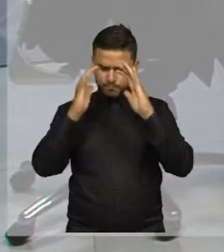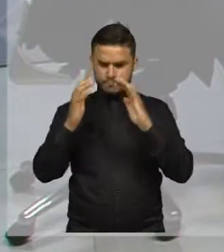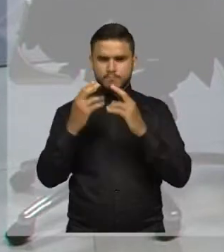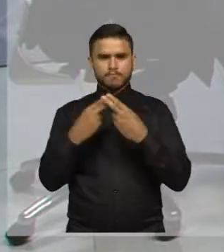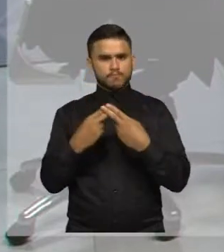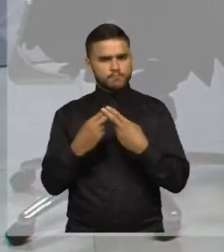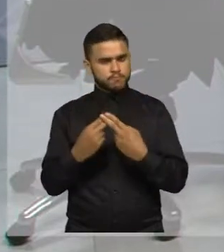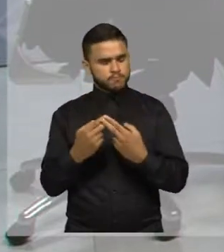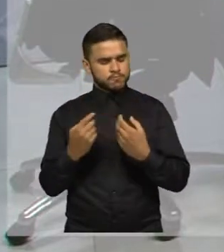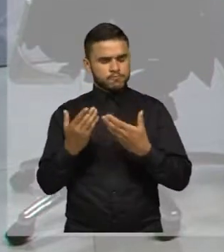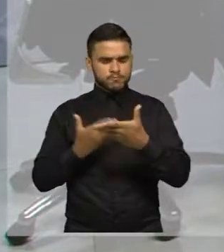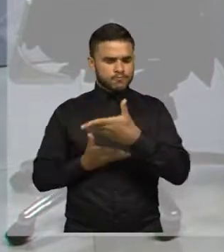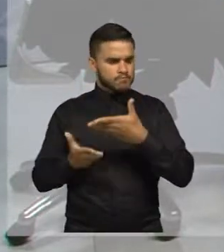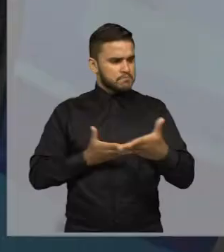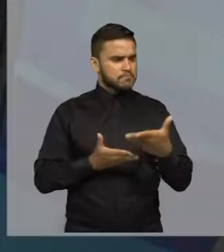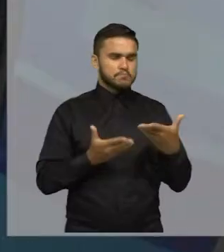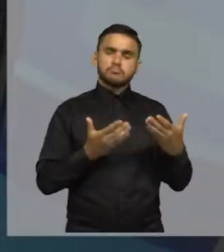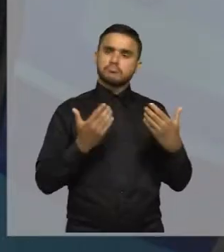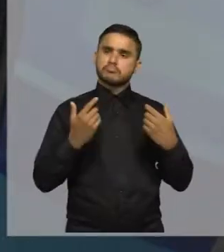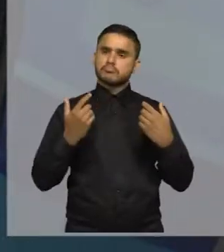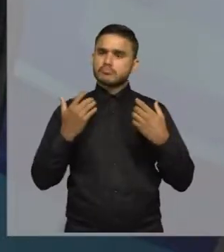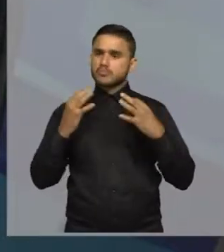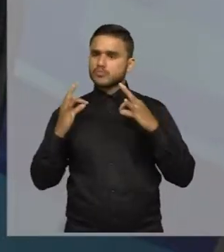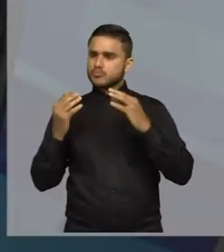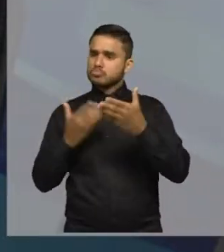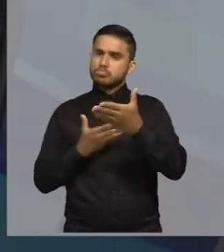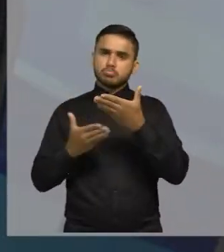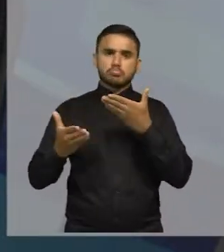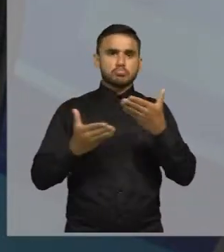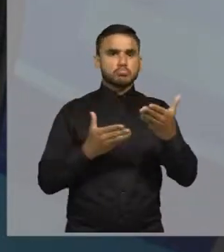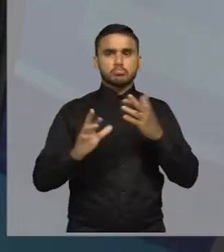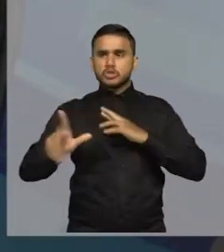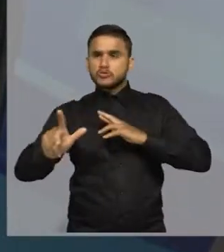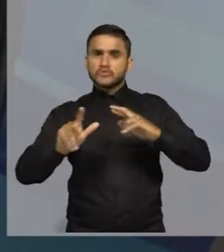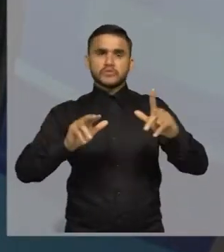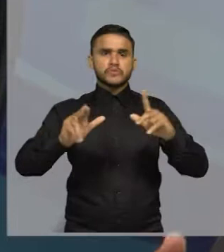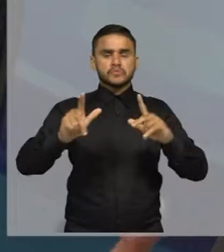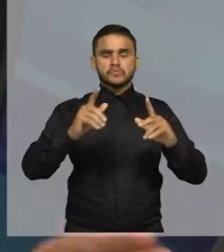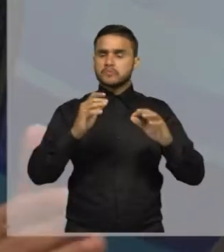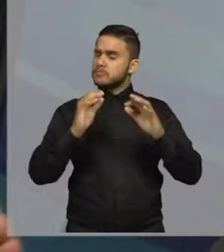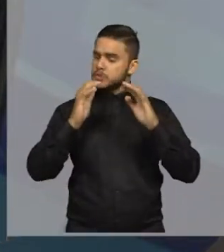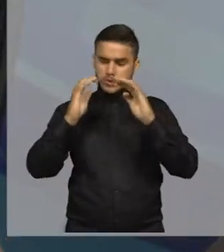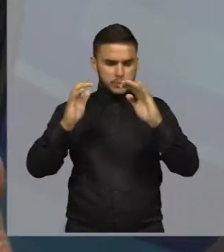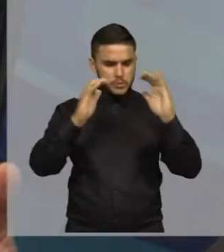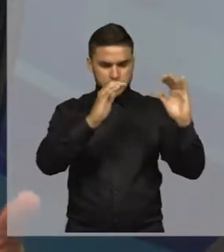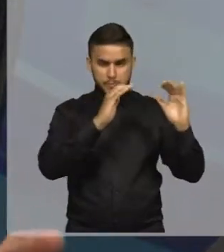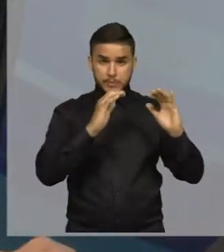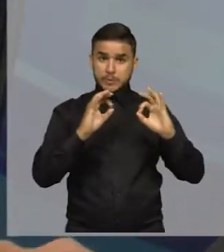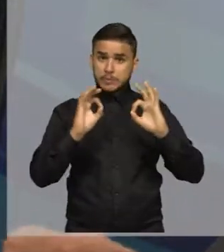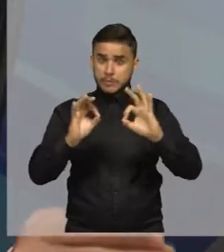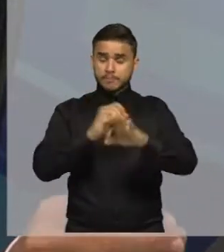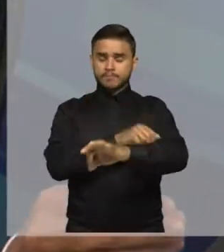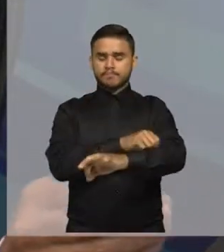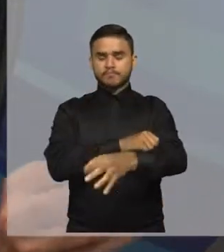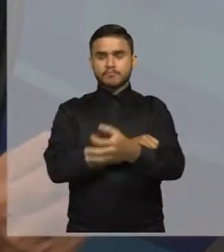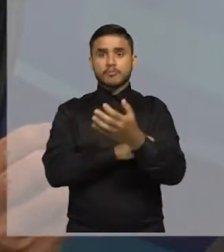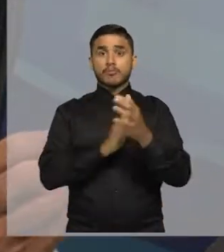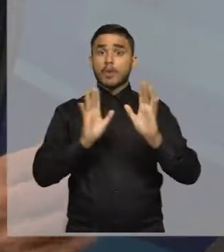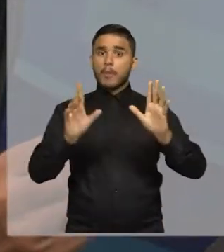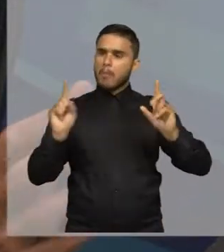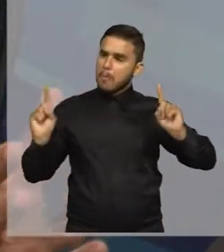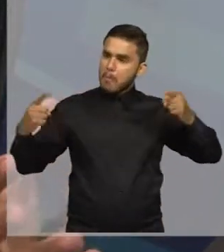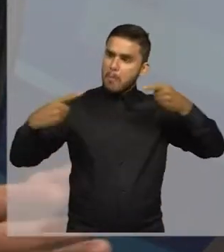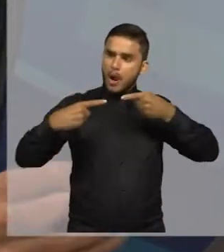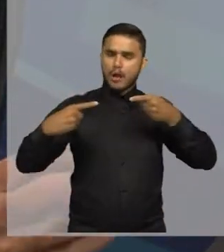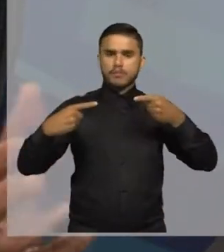de tolerância, um regime de convivência pacífica com as divergências, ela enseja o surgimento